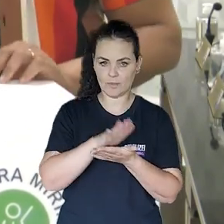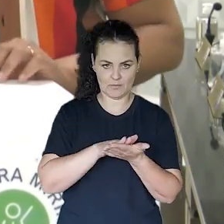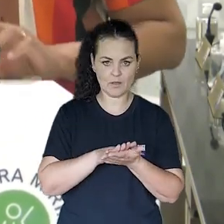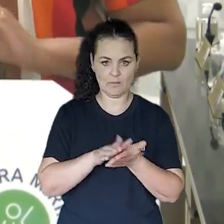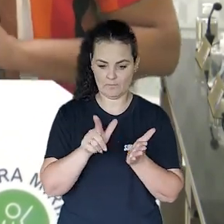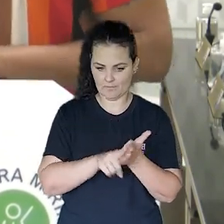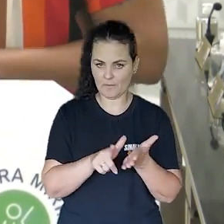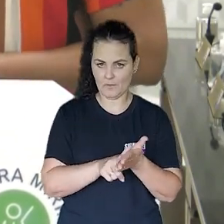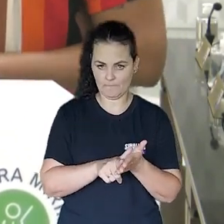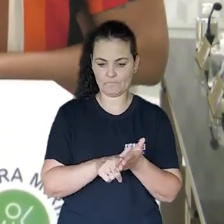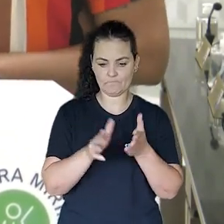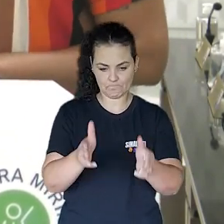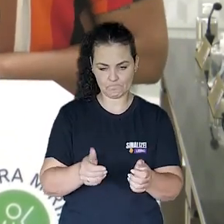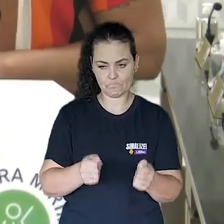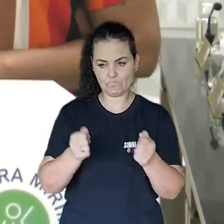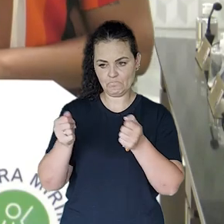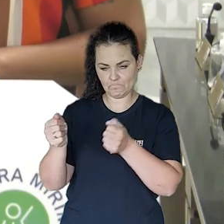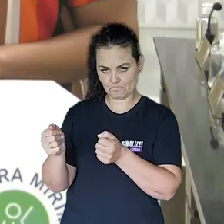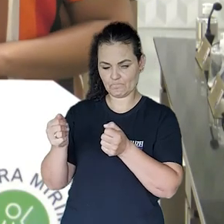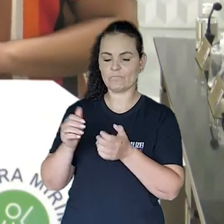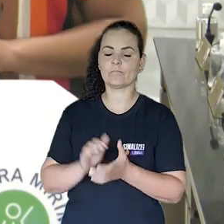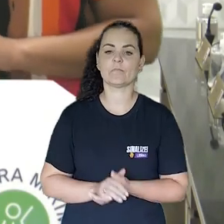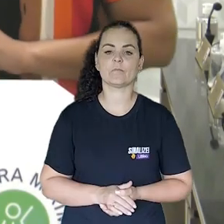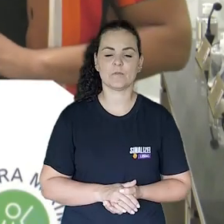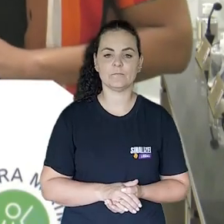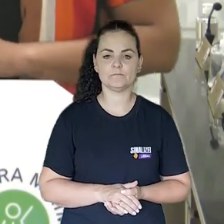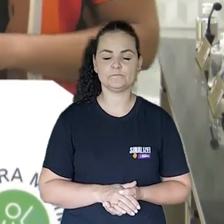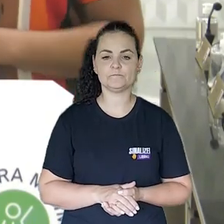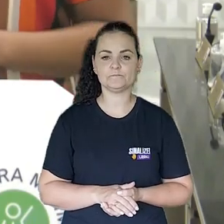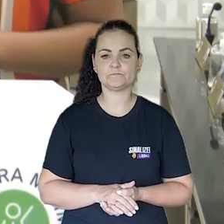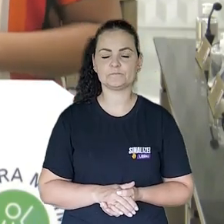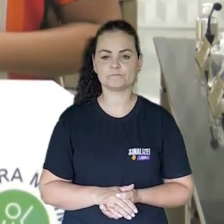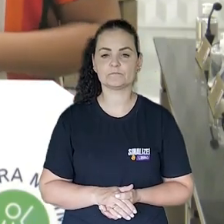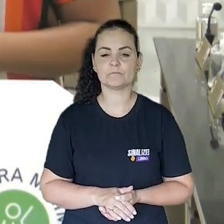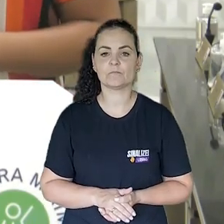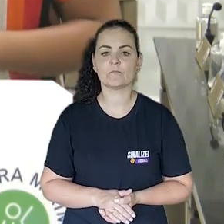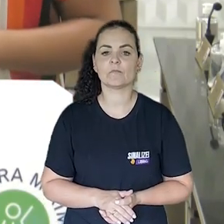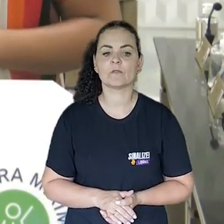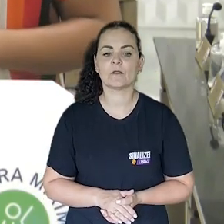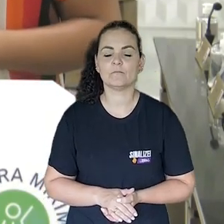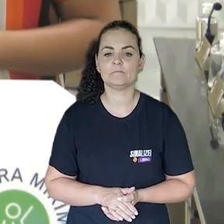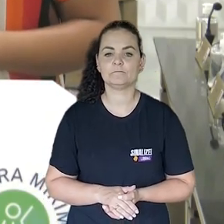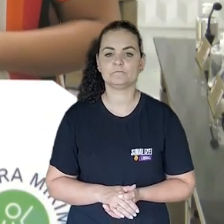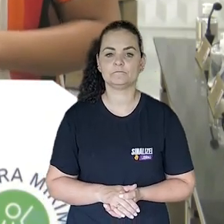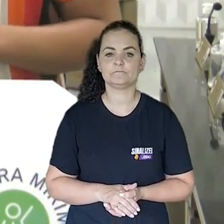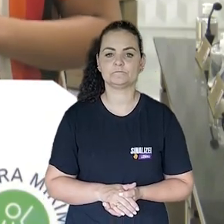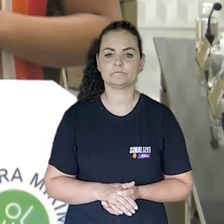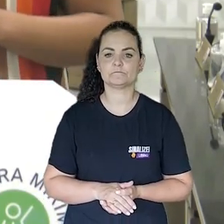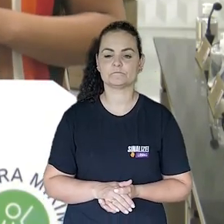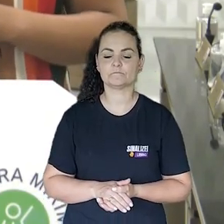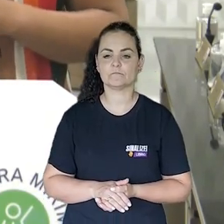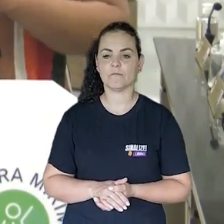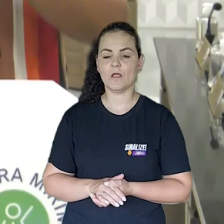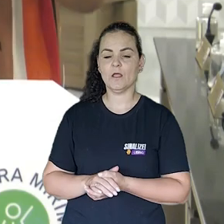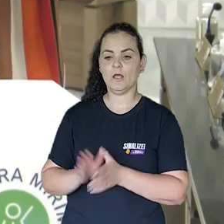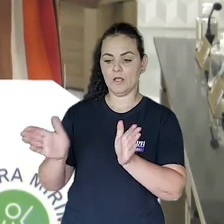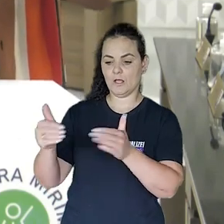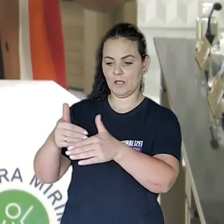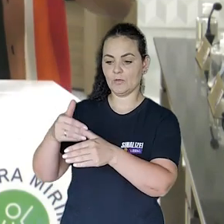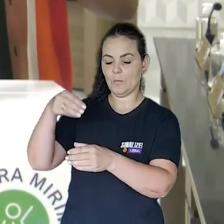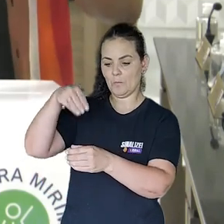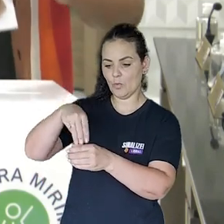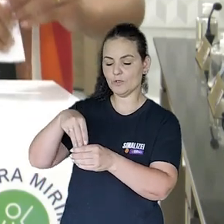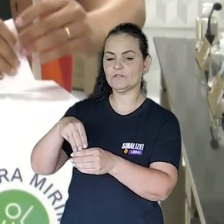Vou tirar uma daqui e uma de lá, né? Uma do estado, uma do município. Então, vai lá, Max Schubert, Escola Municipal.